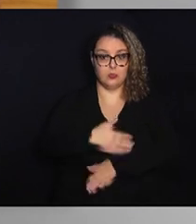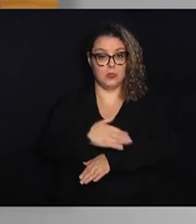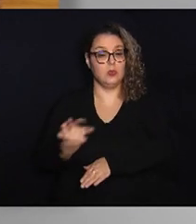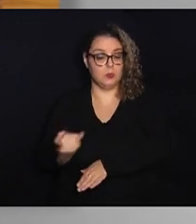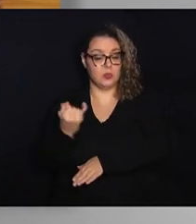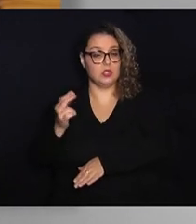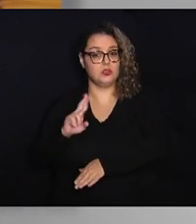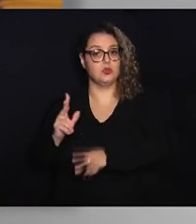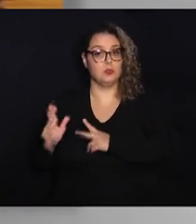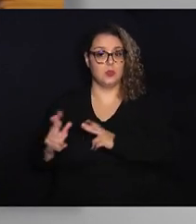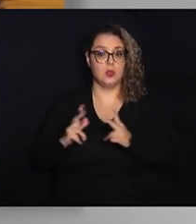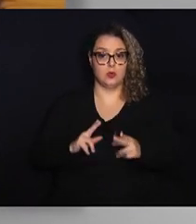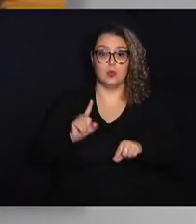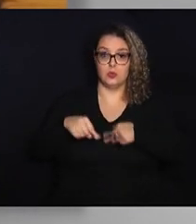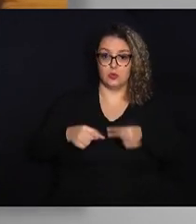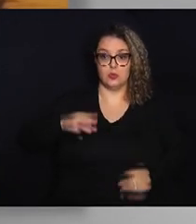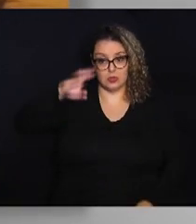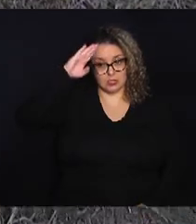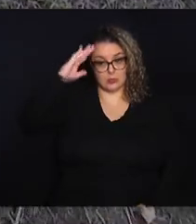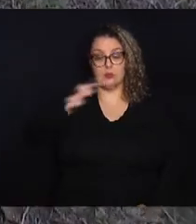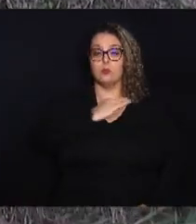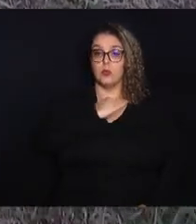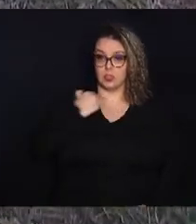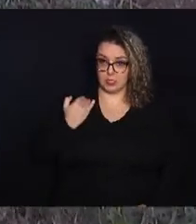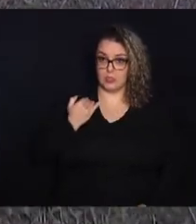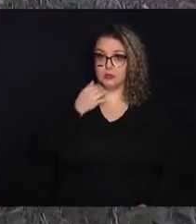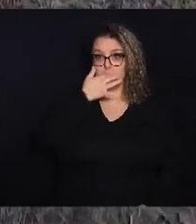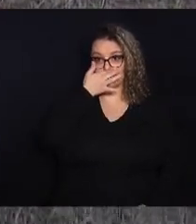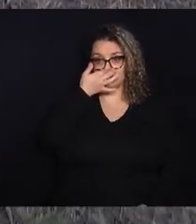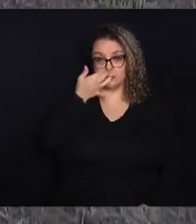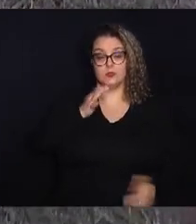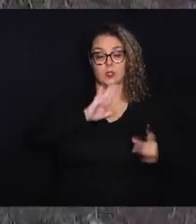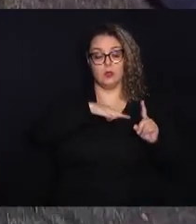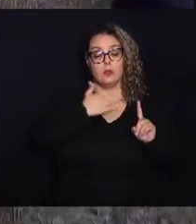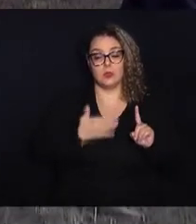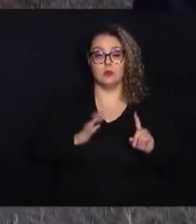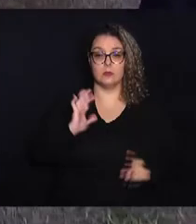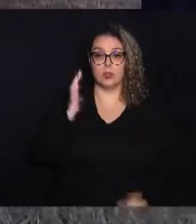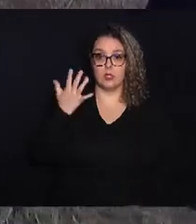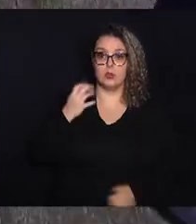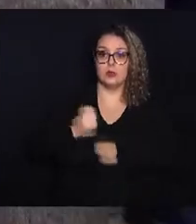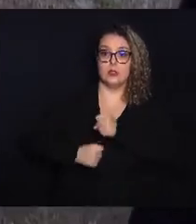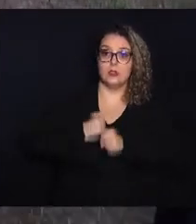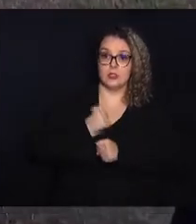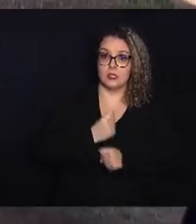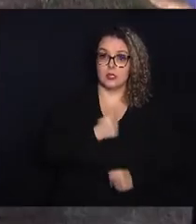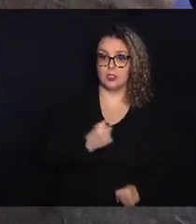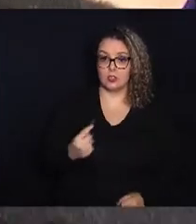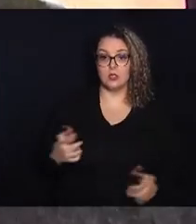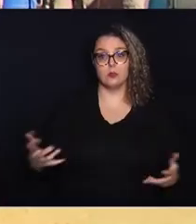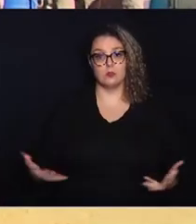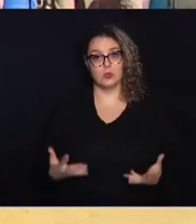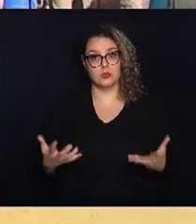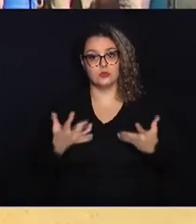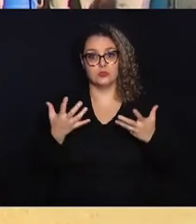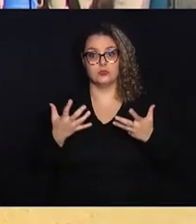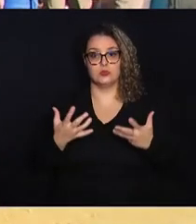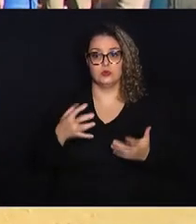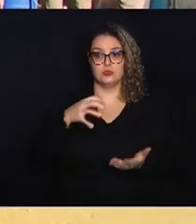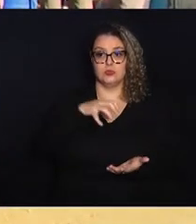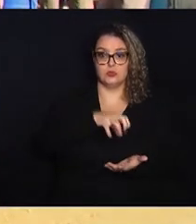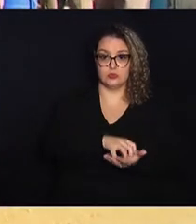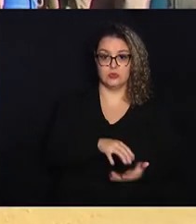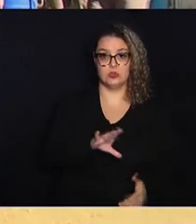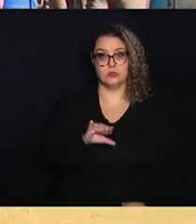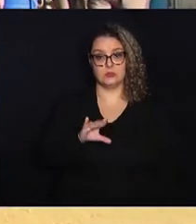outros combatentes foram mortos. A homenagem, que acontece anualmente, é uma iniciativa do Centro de